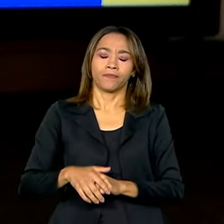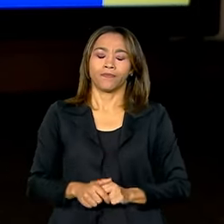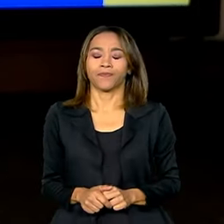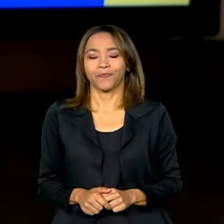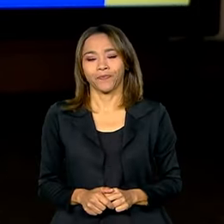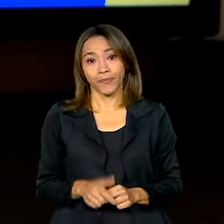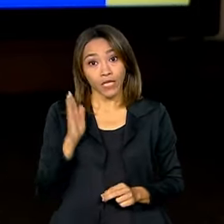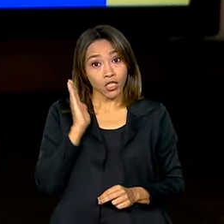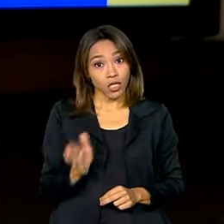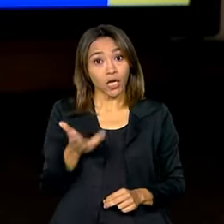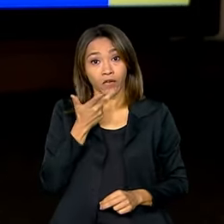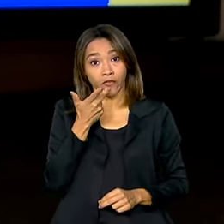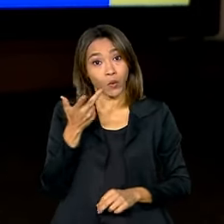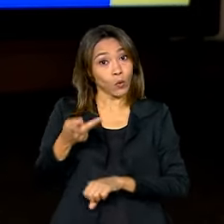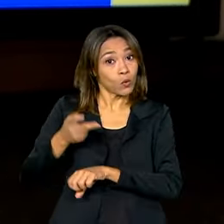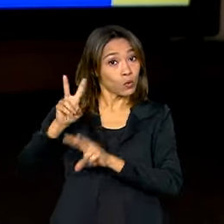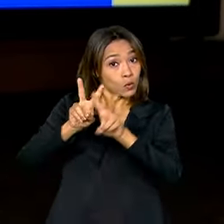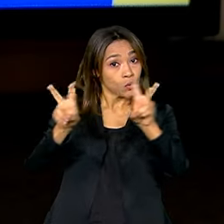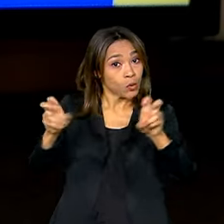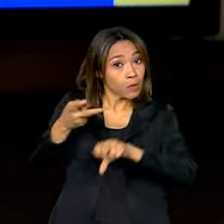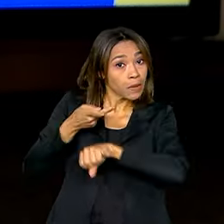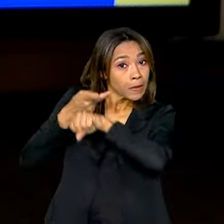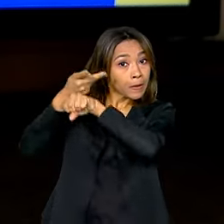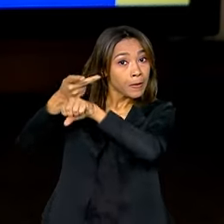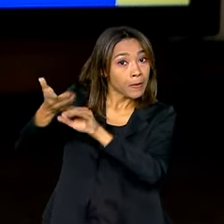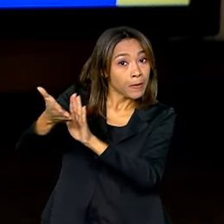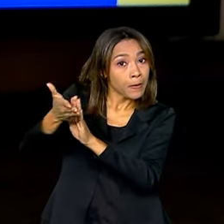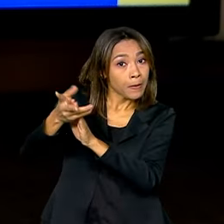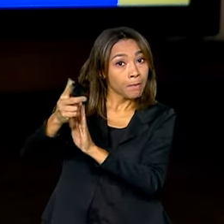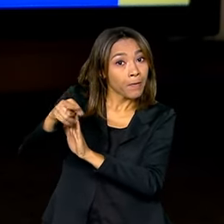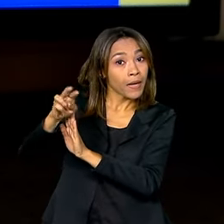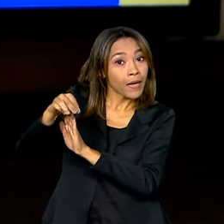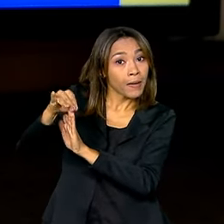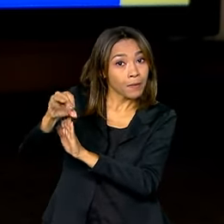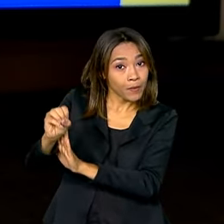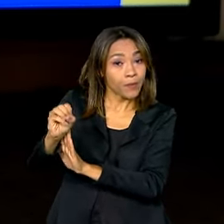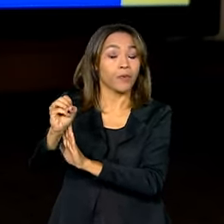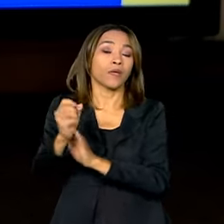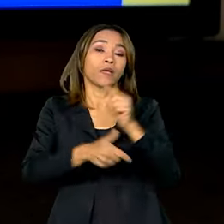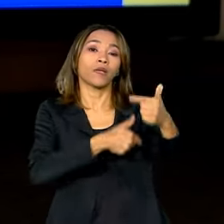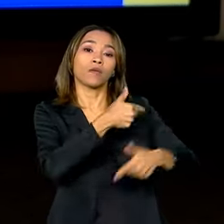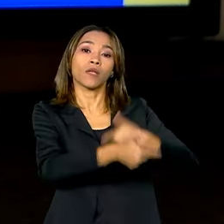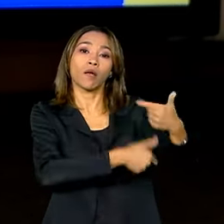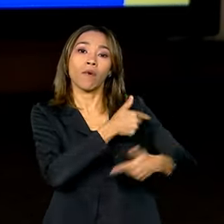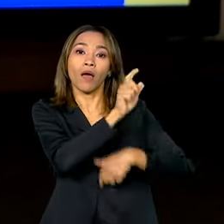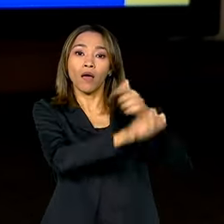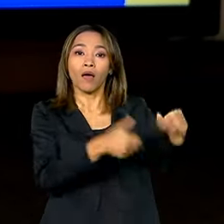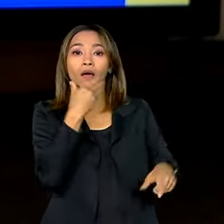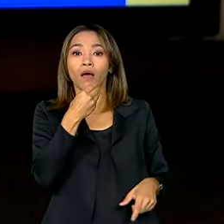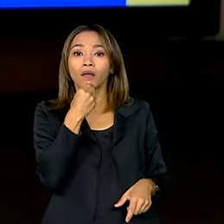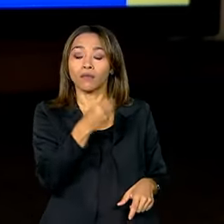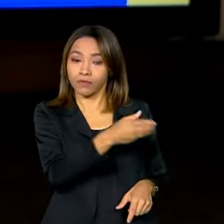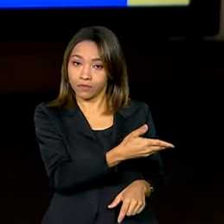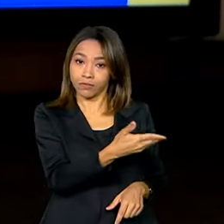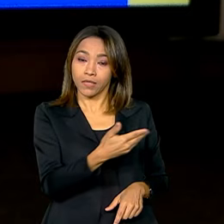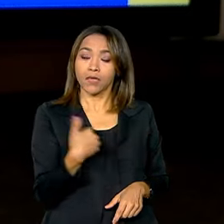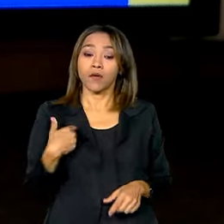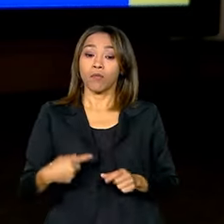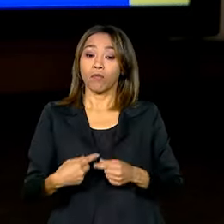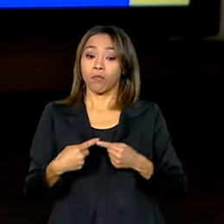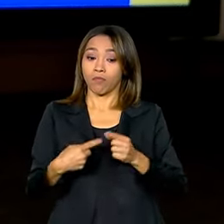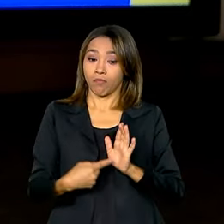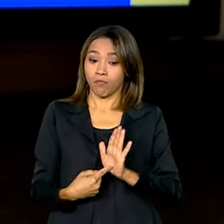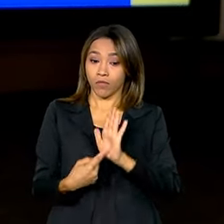já que o ministro falou em prêmio, a gente falou muito sobre a história dos pescadores, para dar aqui o site do Ministério,